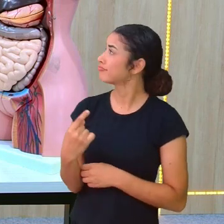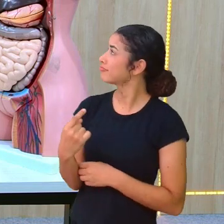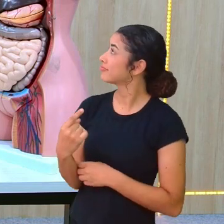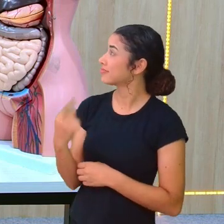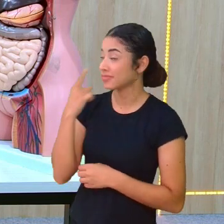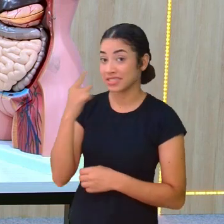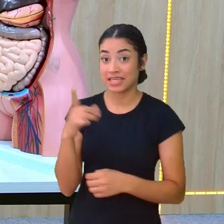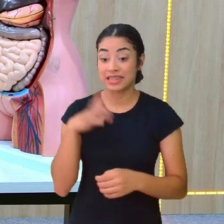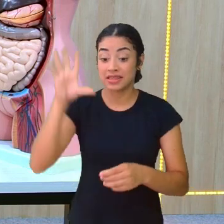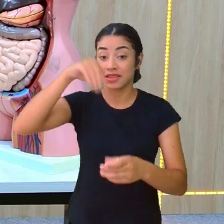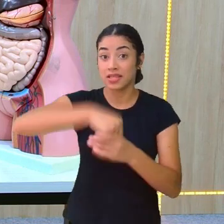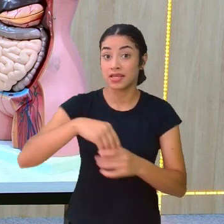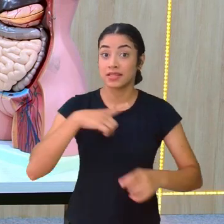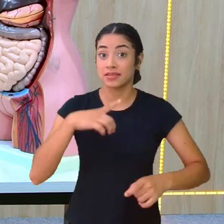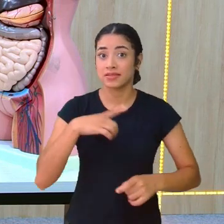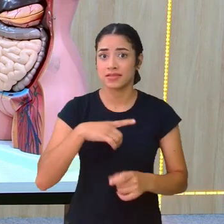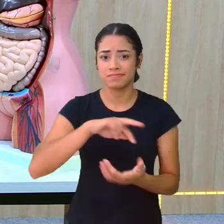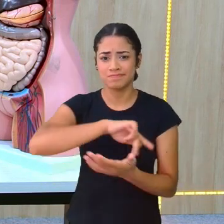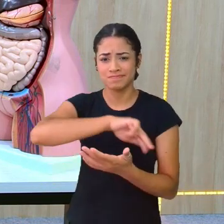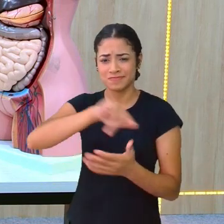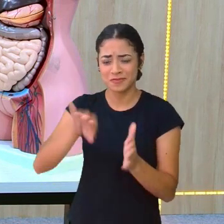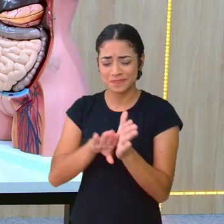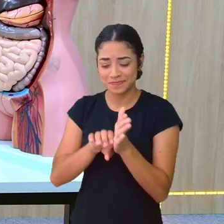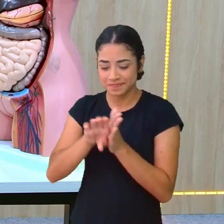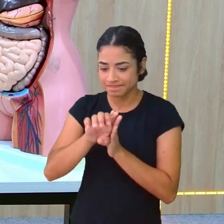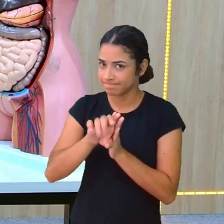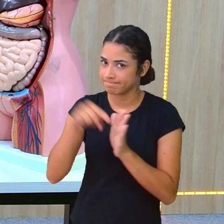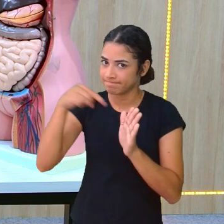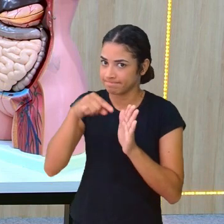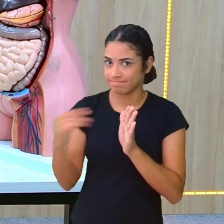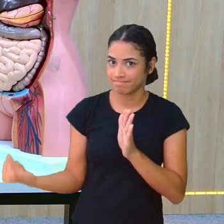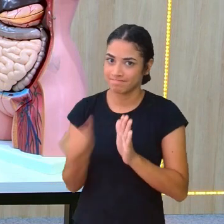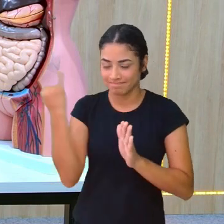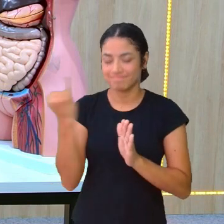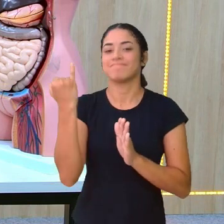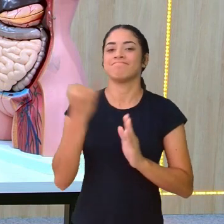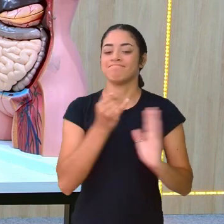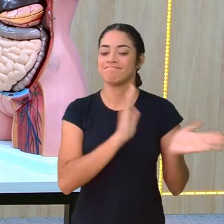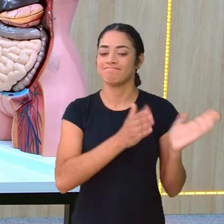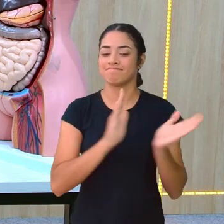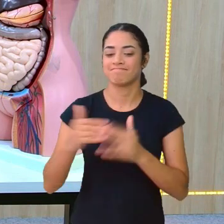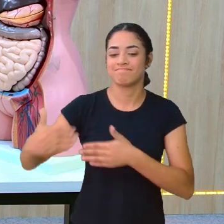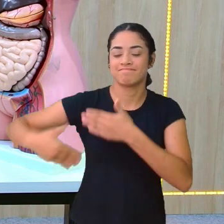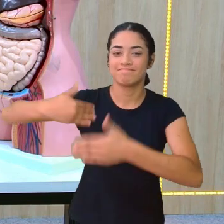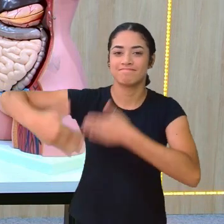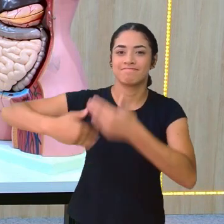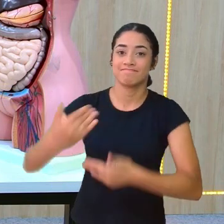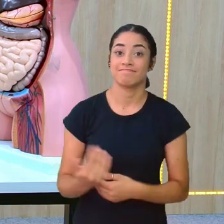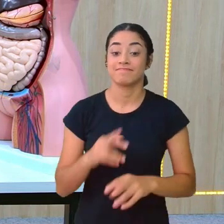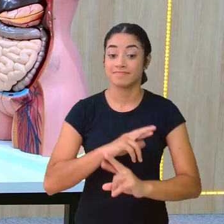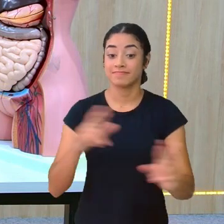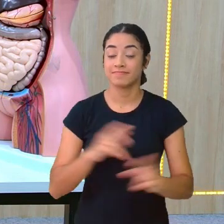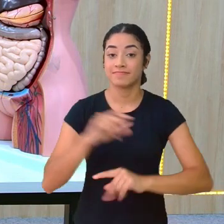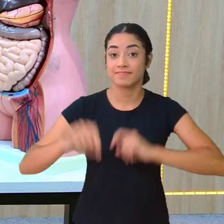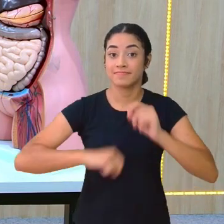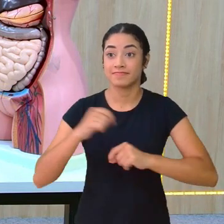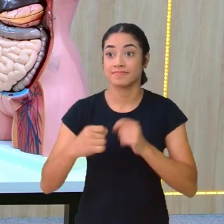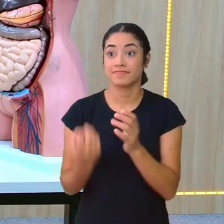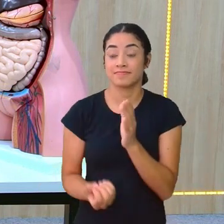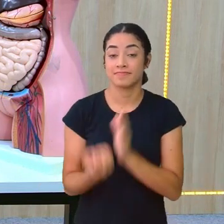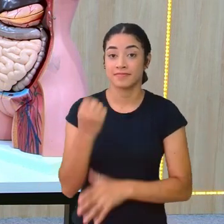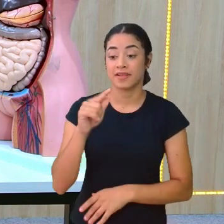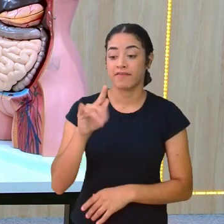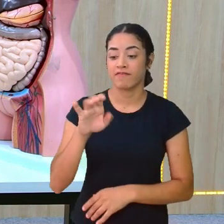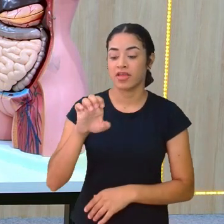grande concentração de bactérias importantes aí nesse processo em relação aí já da formação das